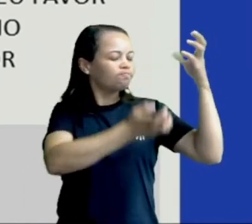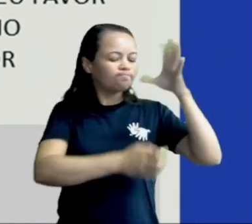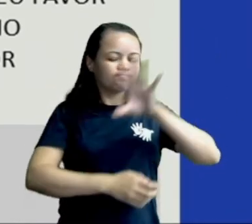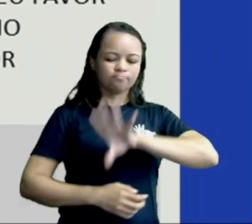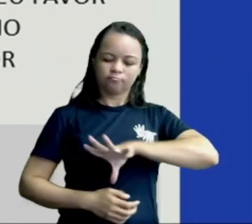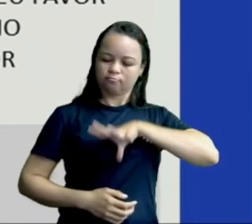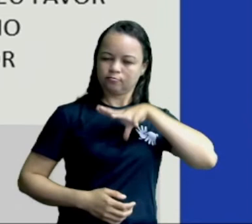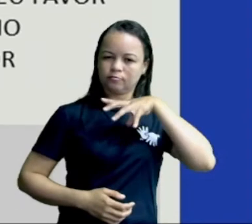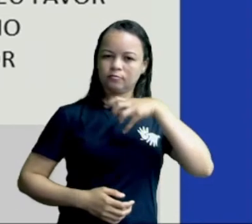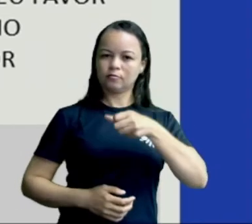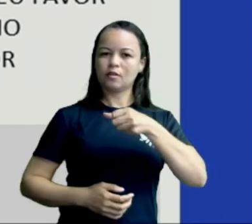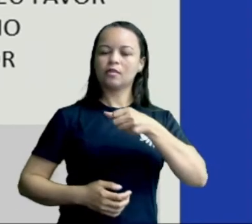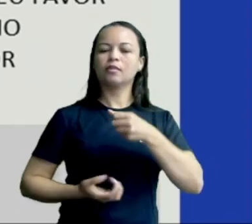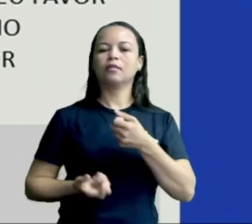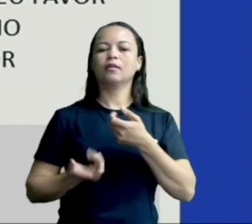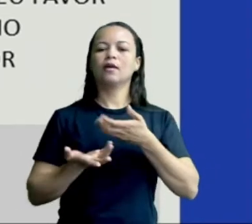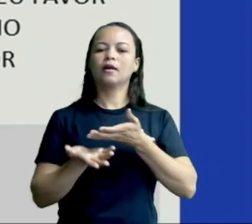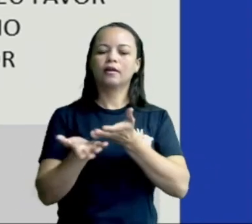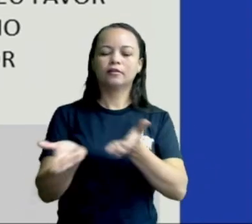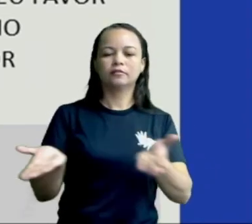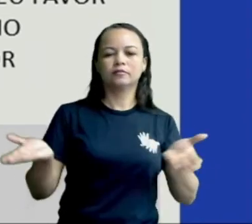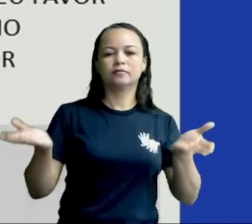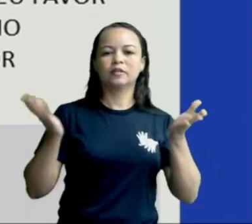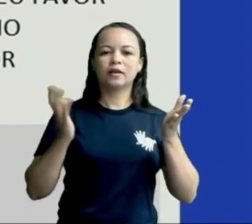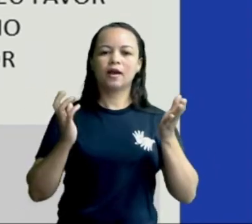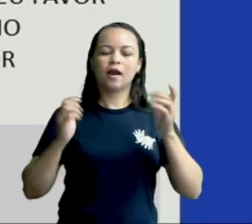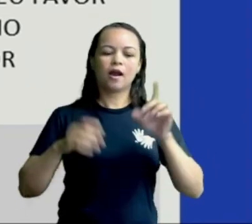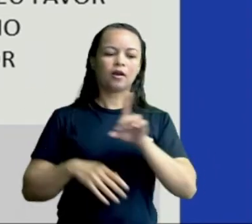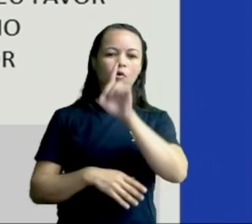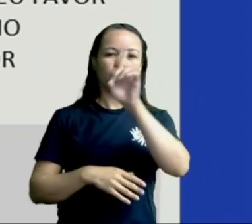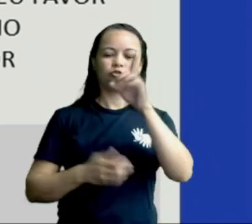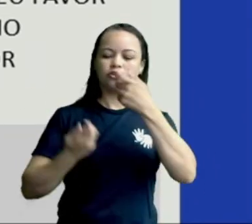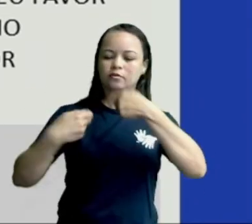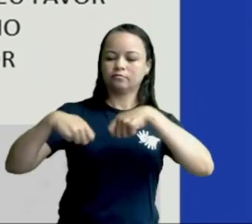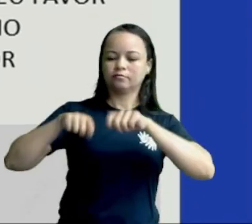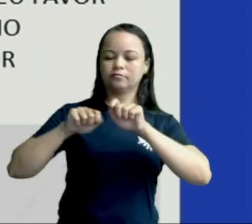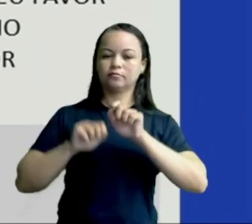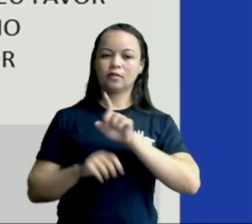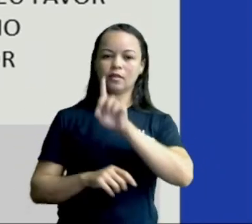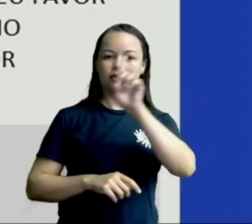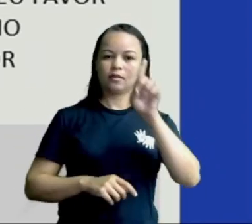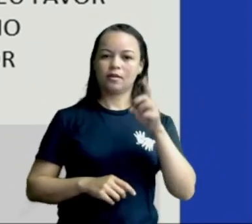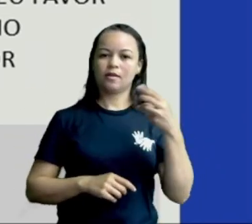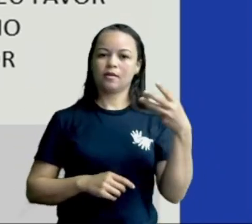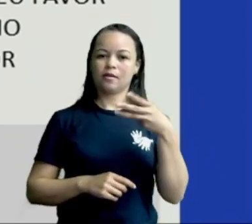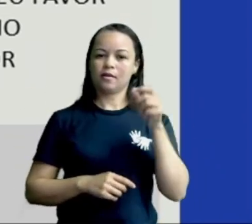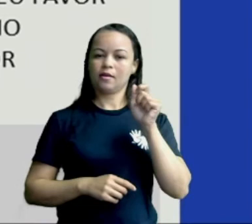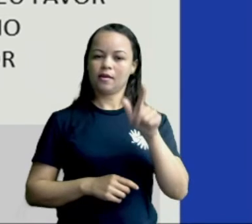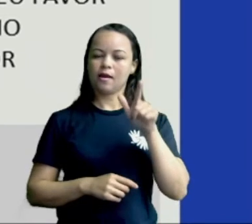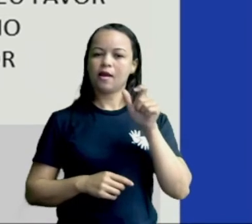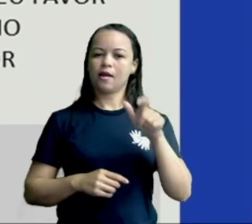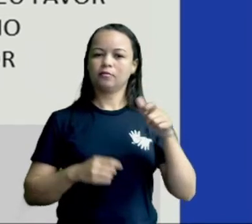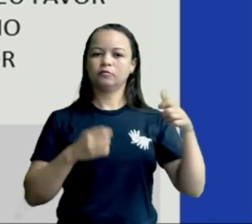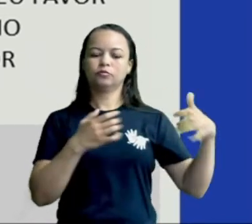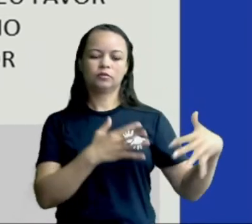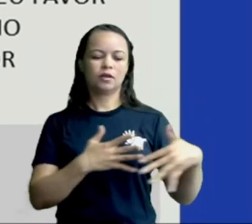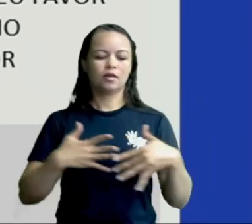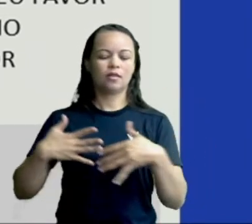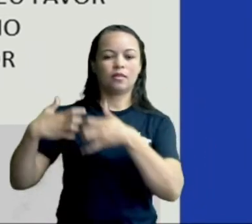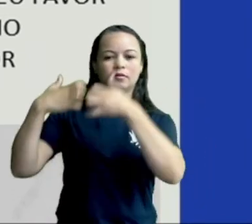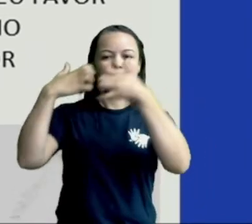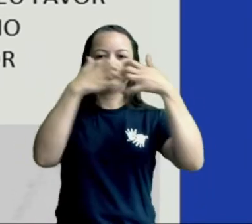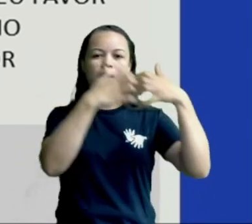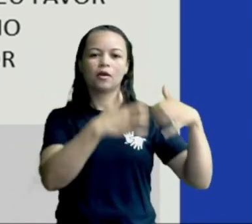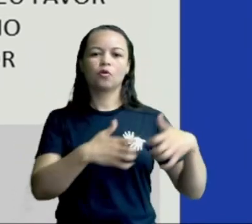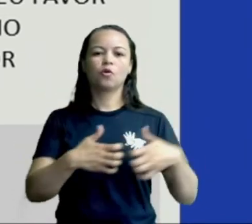grito de teus filhos denodados que nos legaram dia 3 de agosto. Entre as